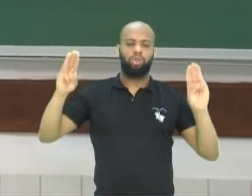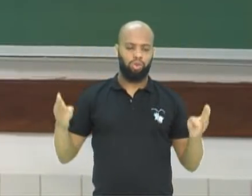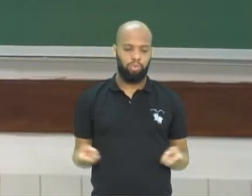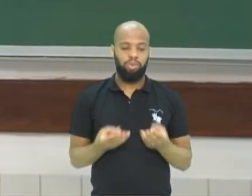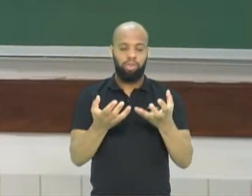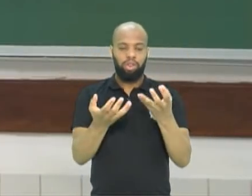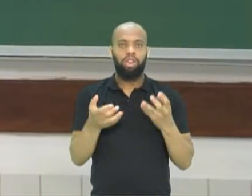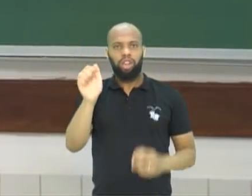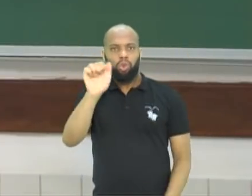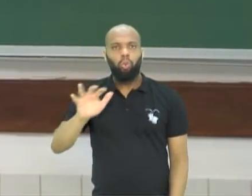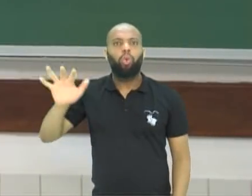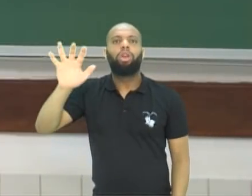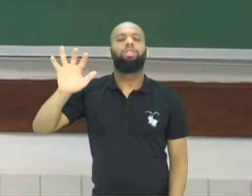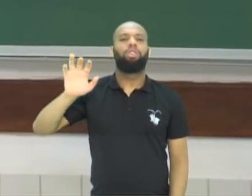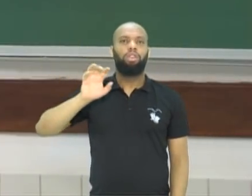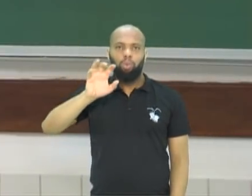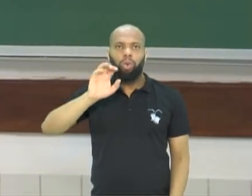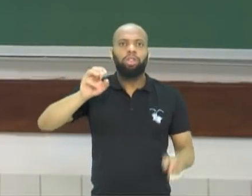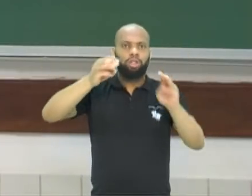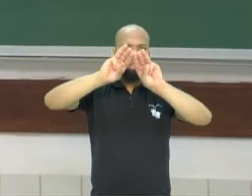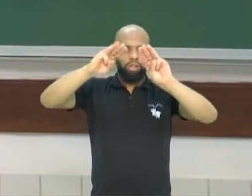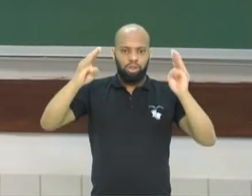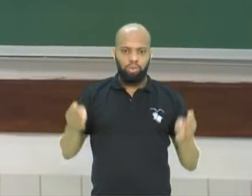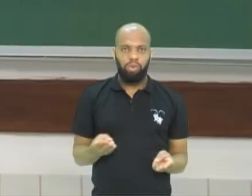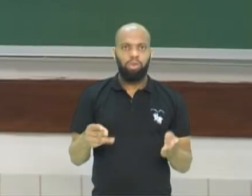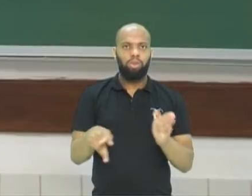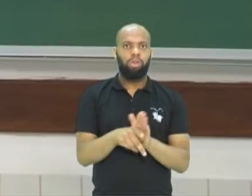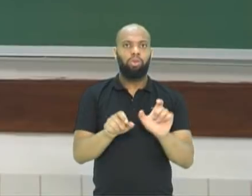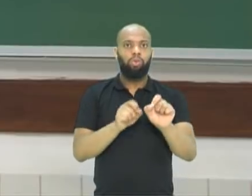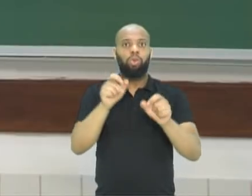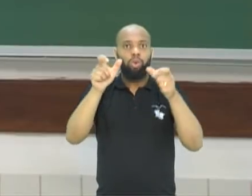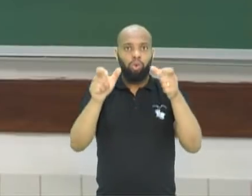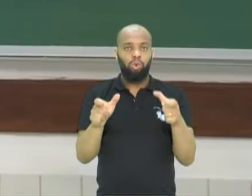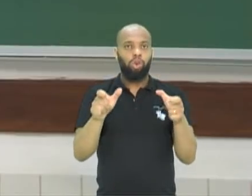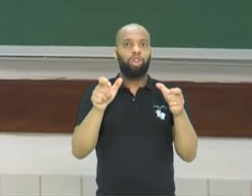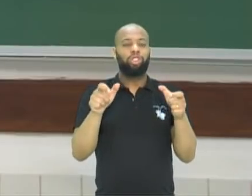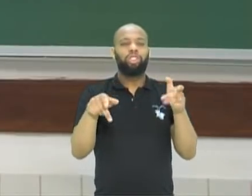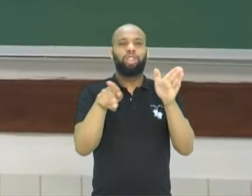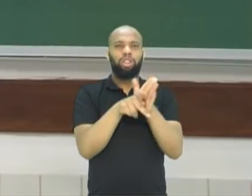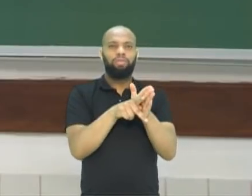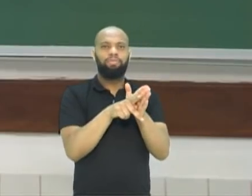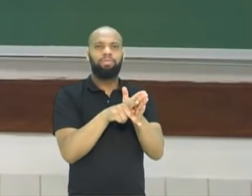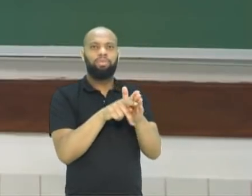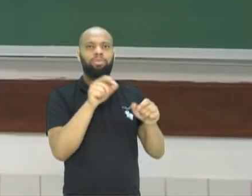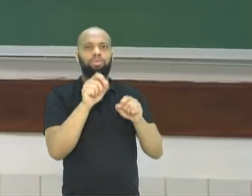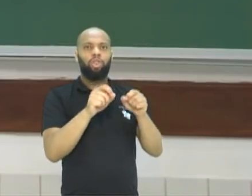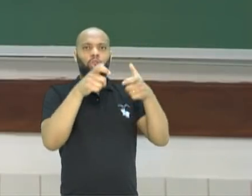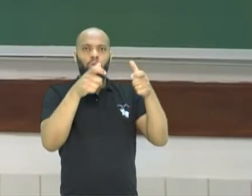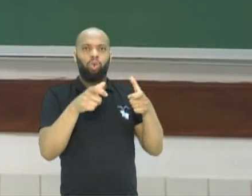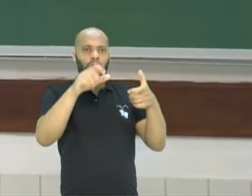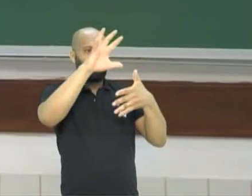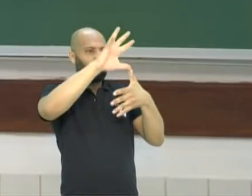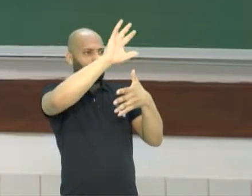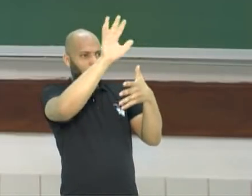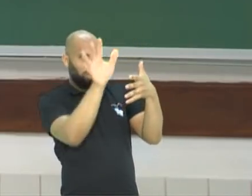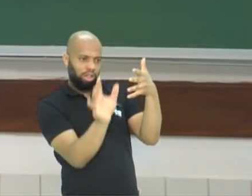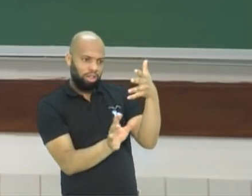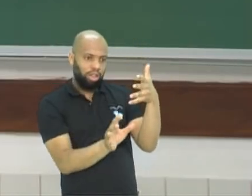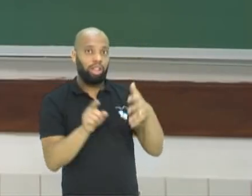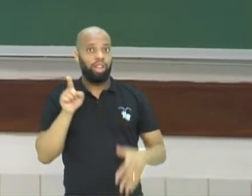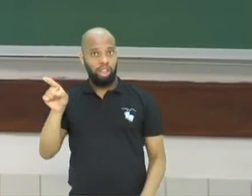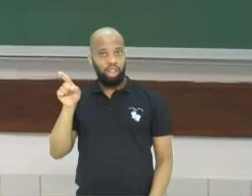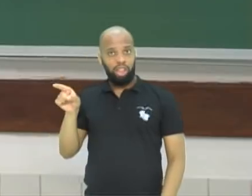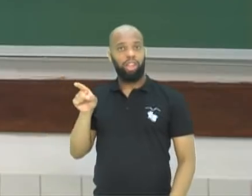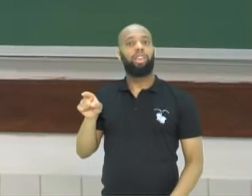né, atualizar um mapa cartográfico na costa sul-americana. E o Darwin foi convidado para participar porque ele amava a